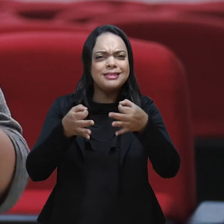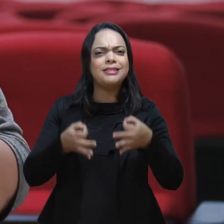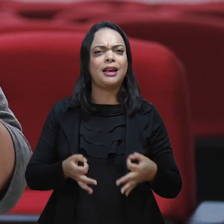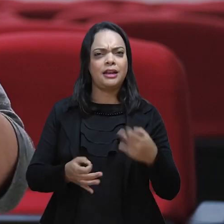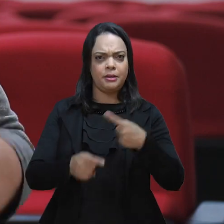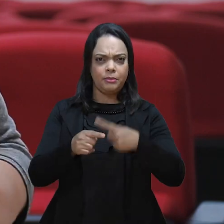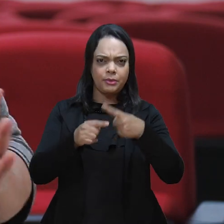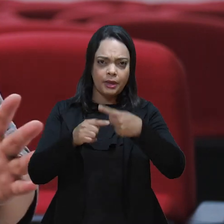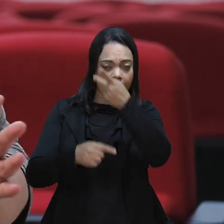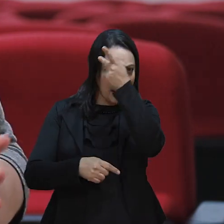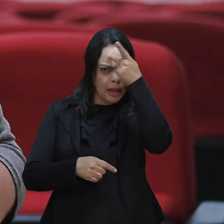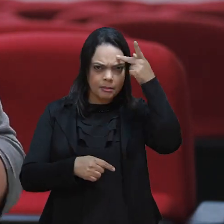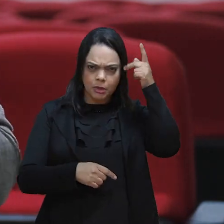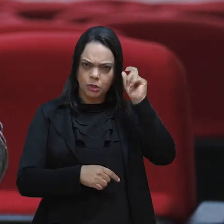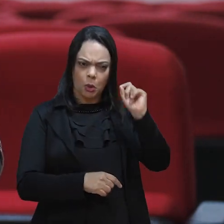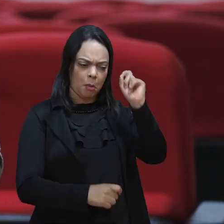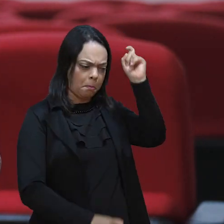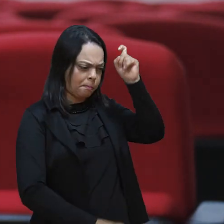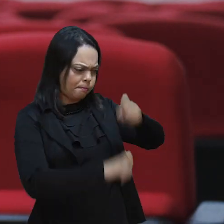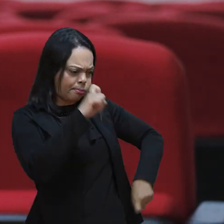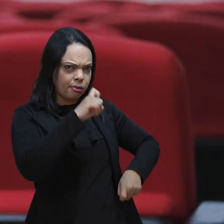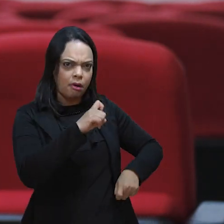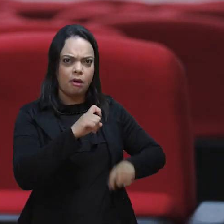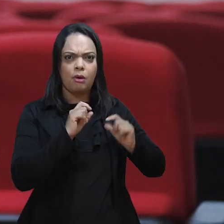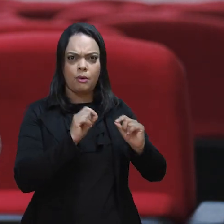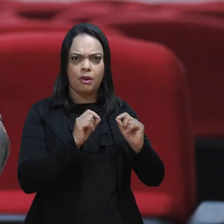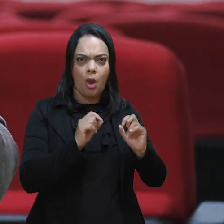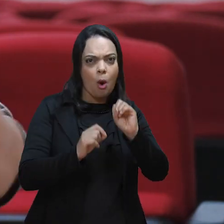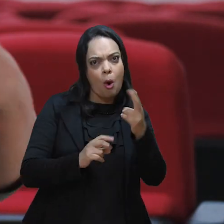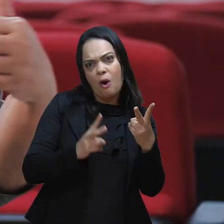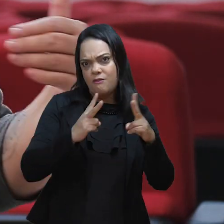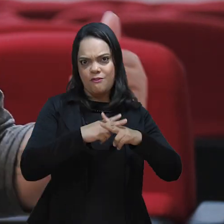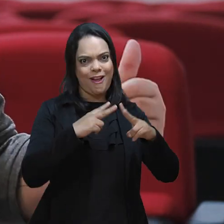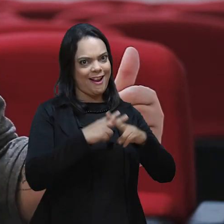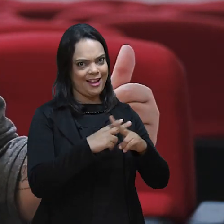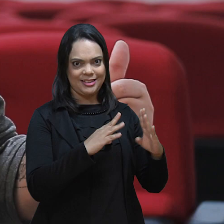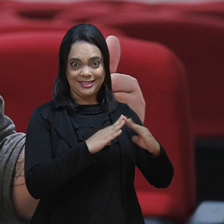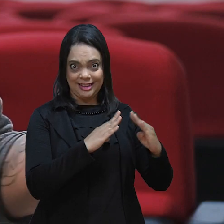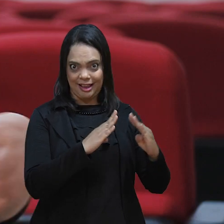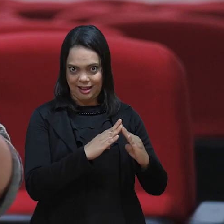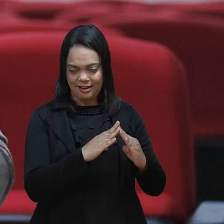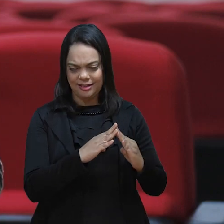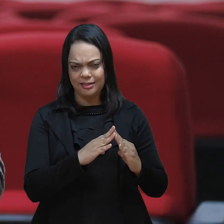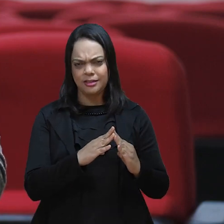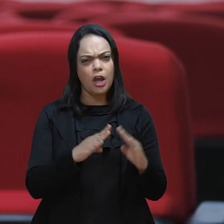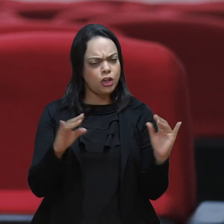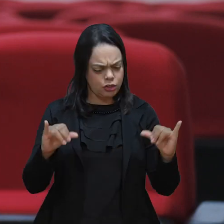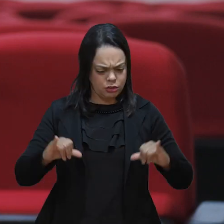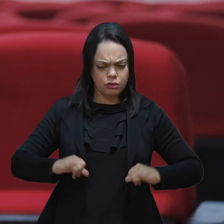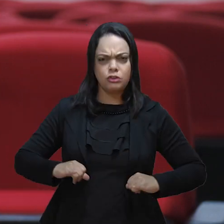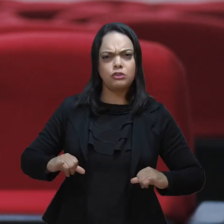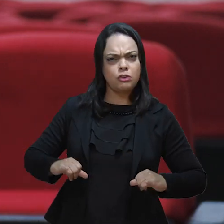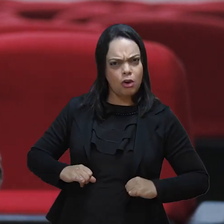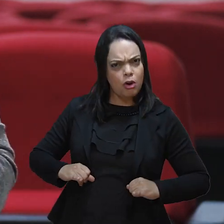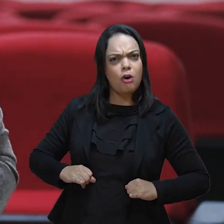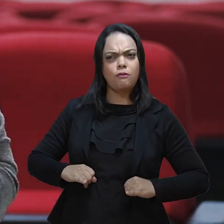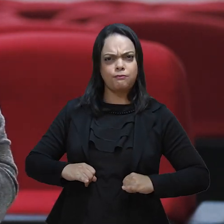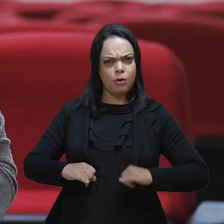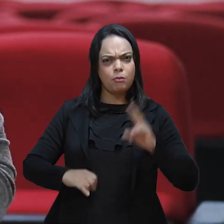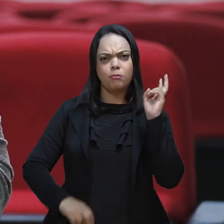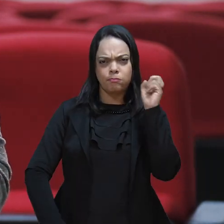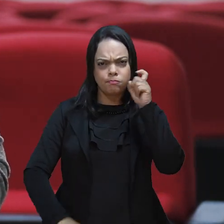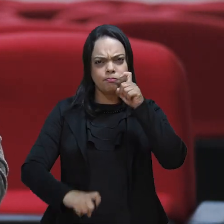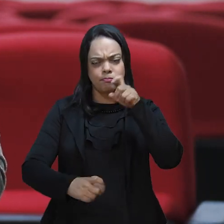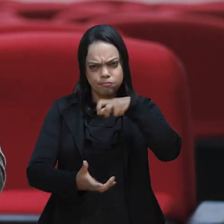aqueles que cometem violências sexuais ou violências domésticas sofram a reprimenda, porque isso é um caminho para evitar que eles façam com